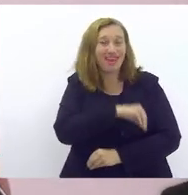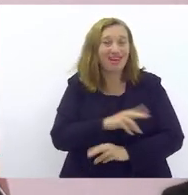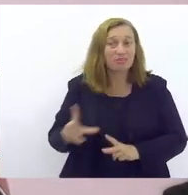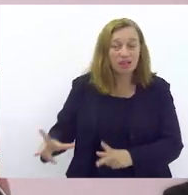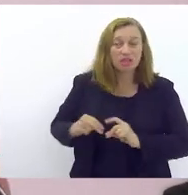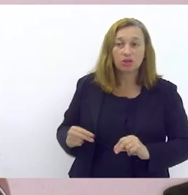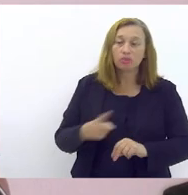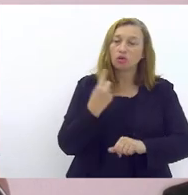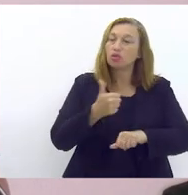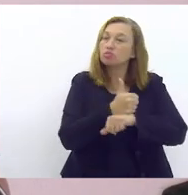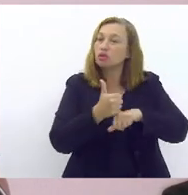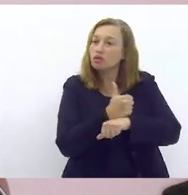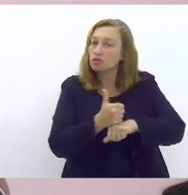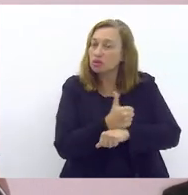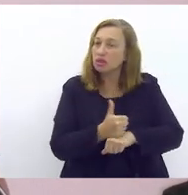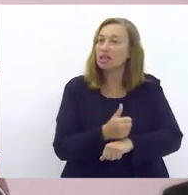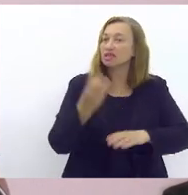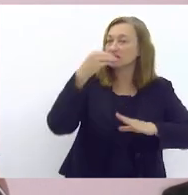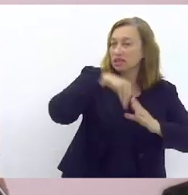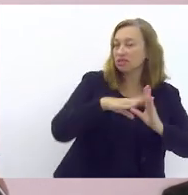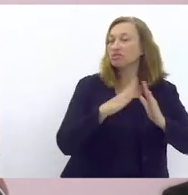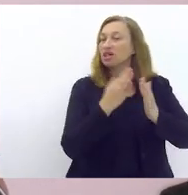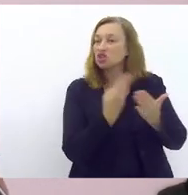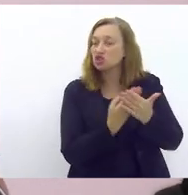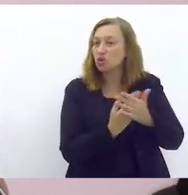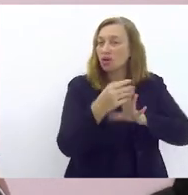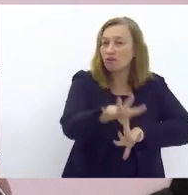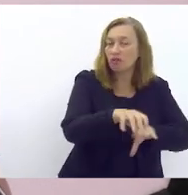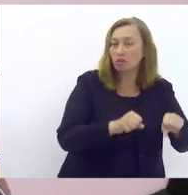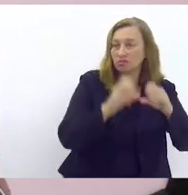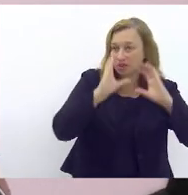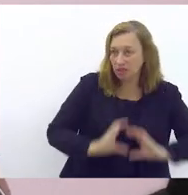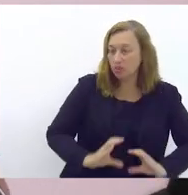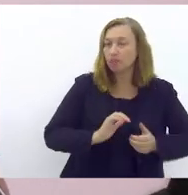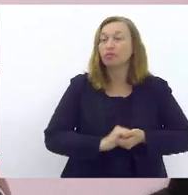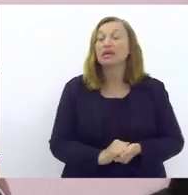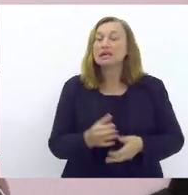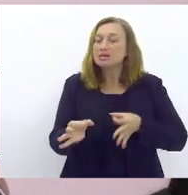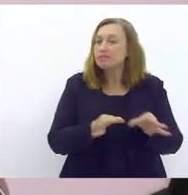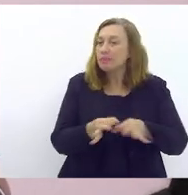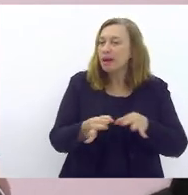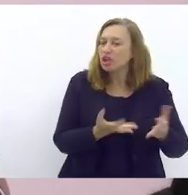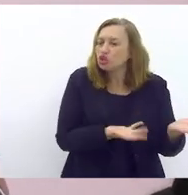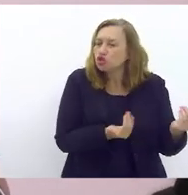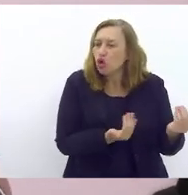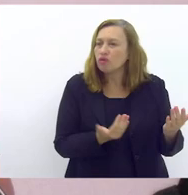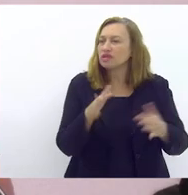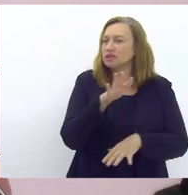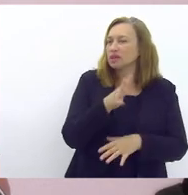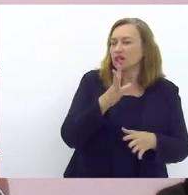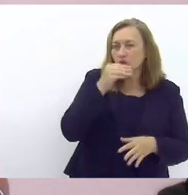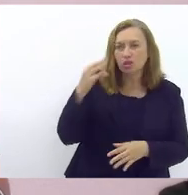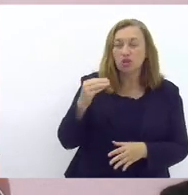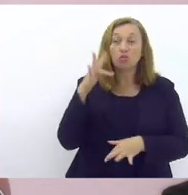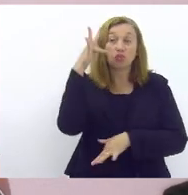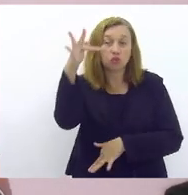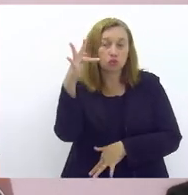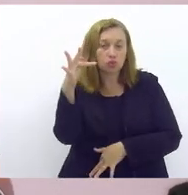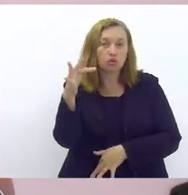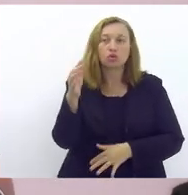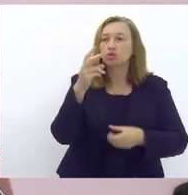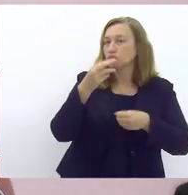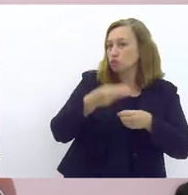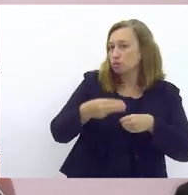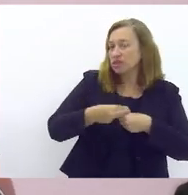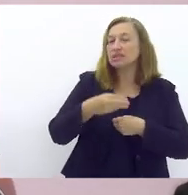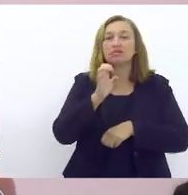nossos profissionais que estão nas escolas, na ponta, formando cidadãos e preparando jovens, adolescentes para o futuro do nosso